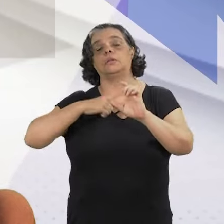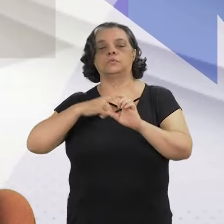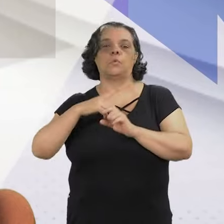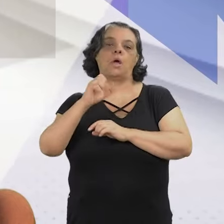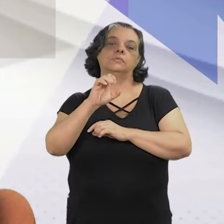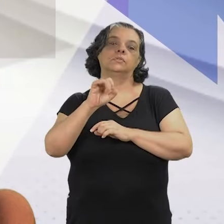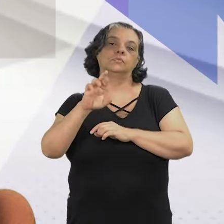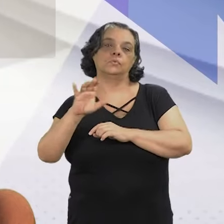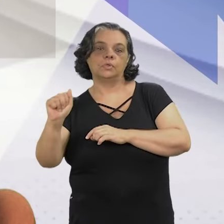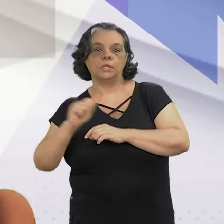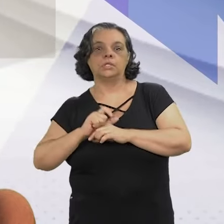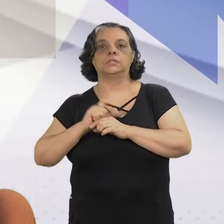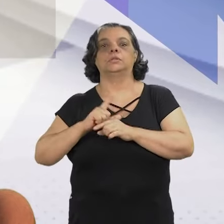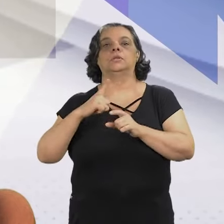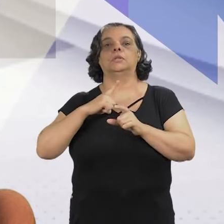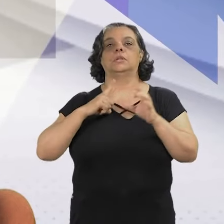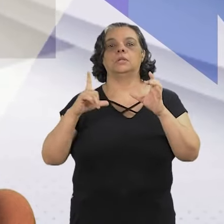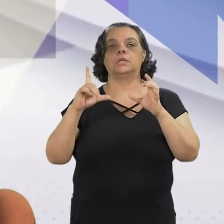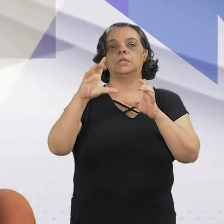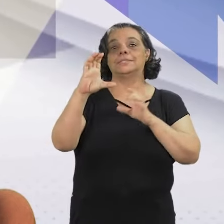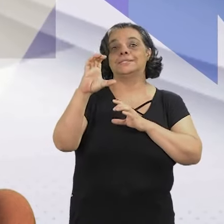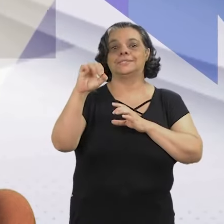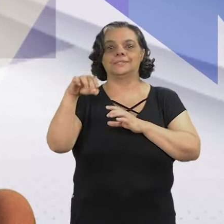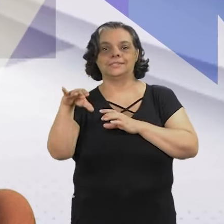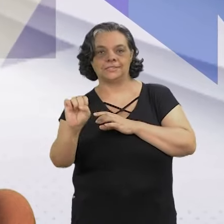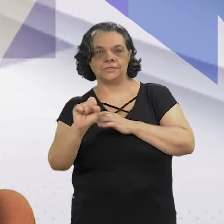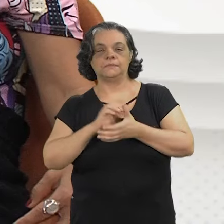sou assessora de imprensa né do sindisprev